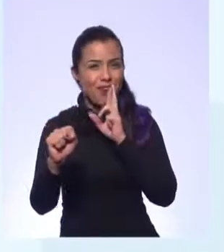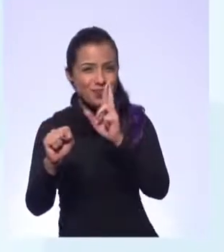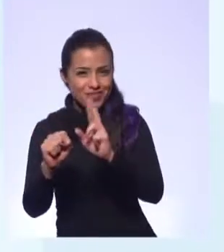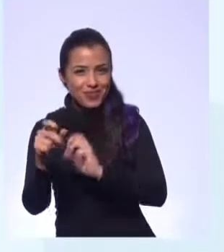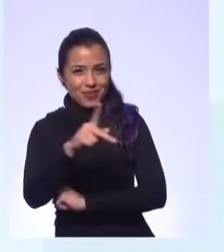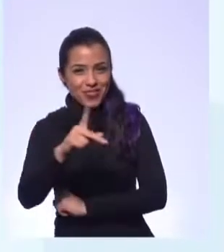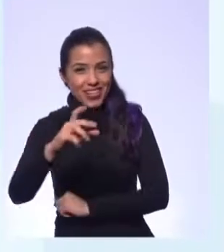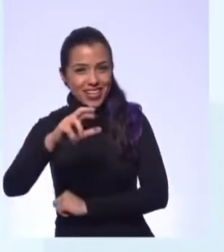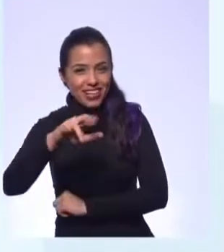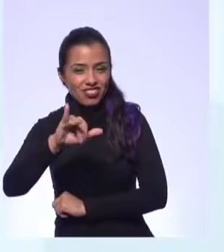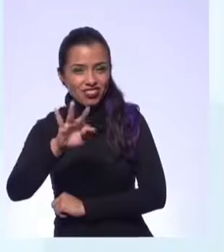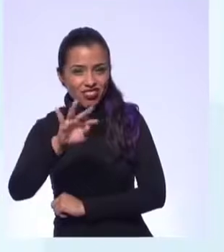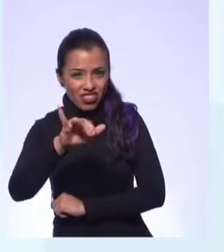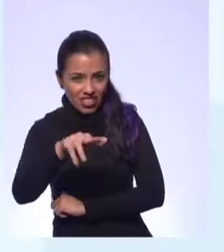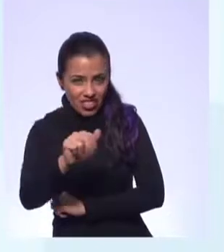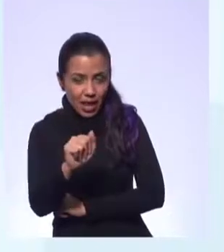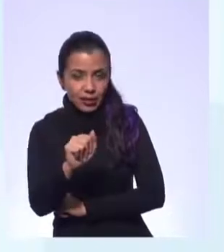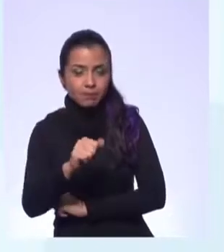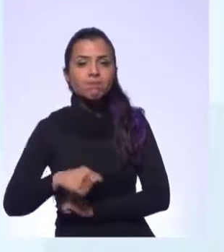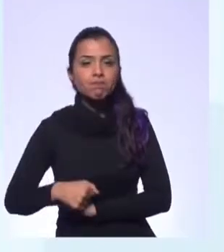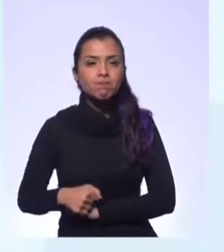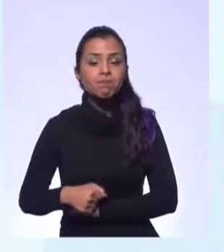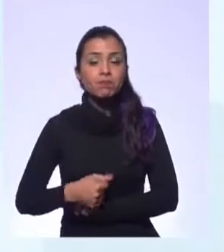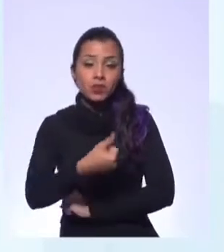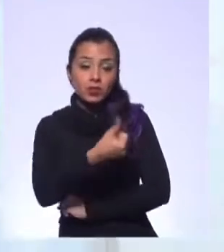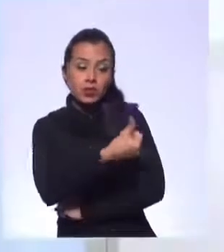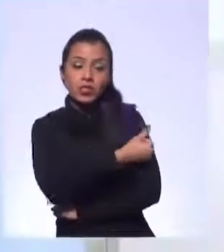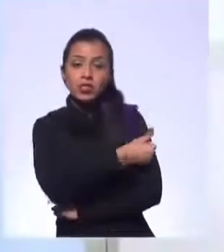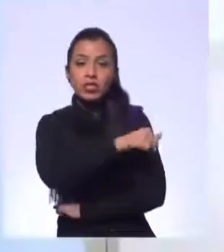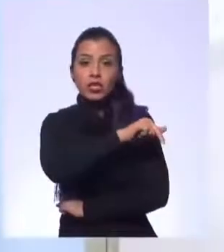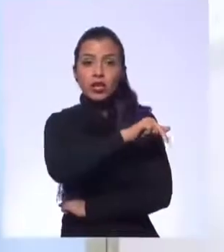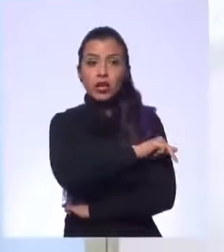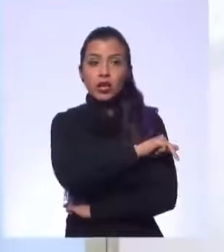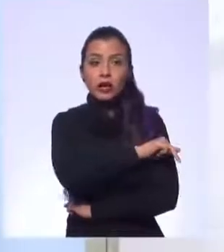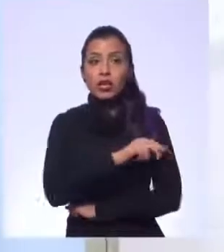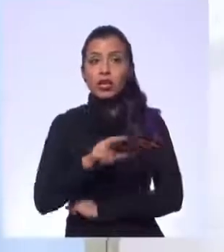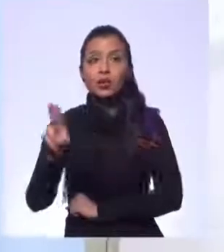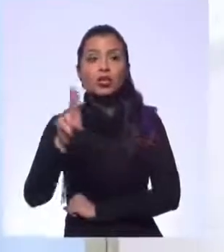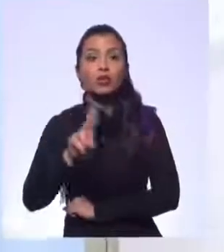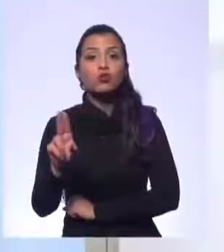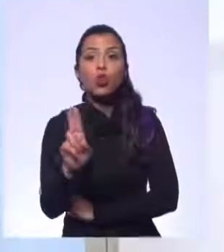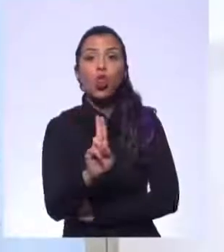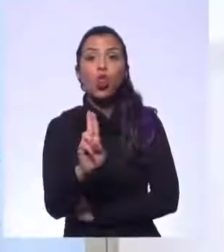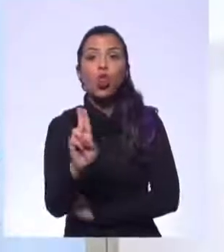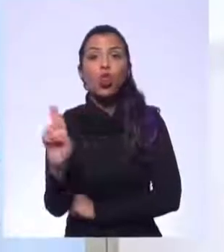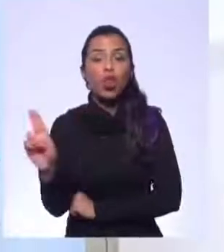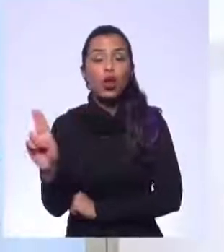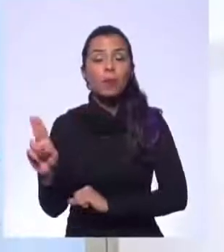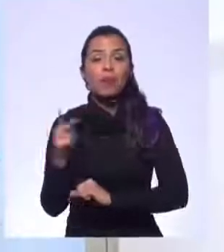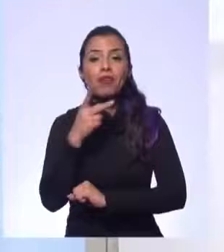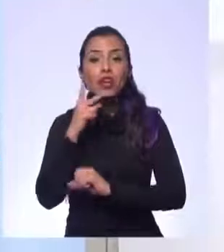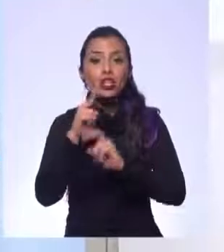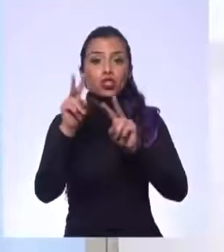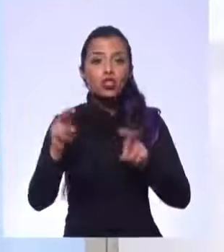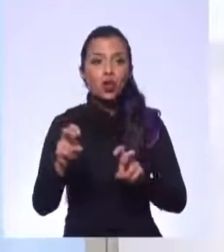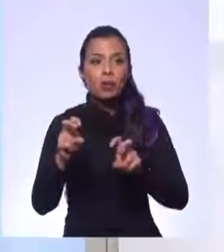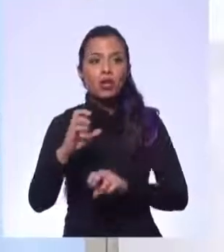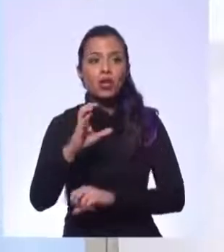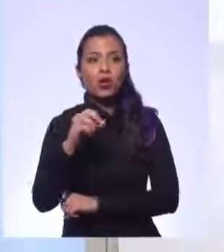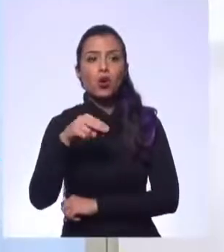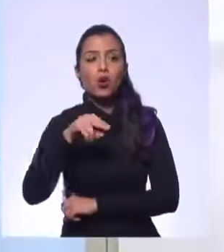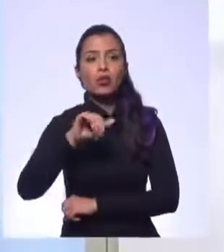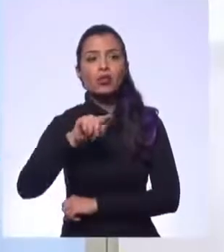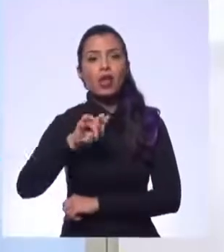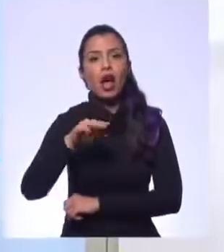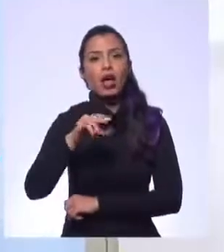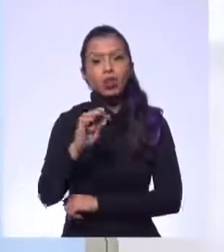Cristina. Professora, no 6º e 7º ano, eu não uso nomenclatura para falar sobre cognatos. Eu falo para eles